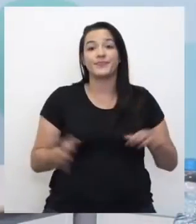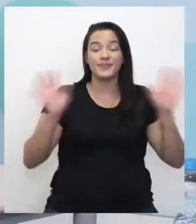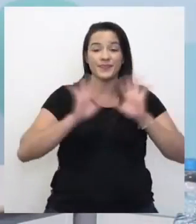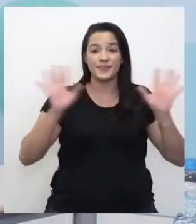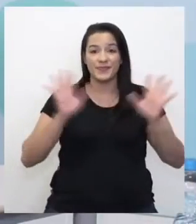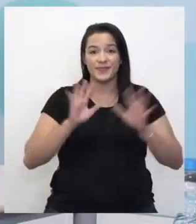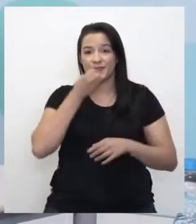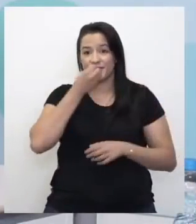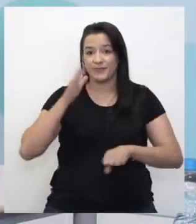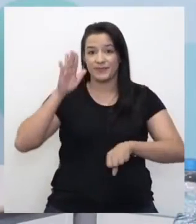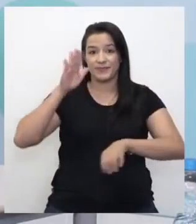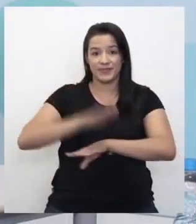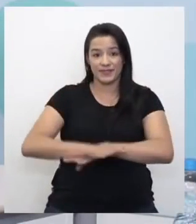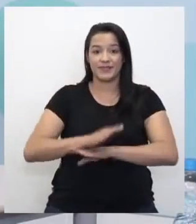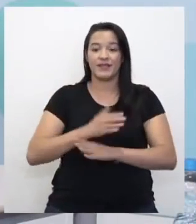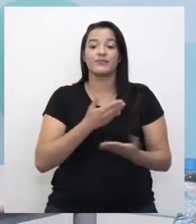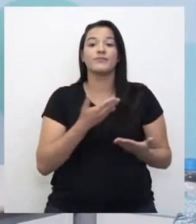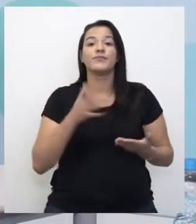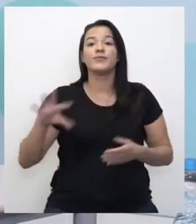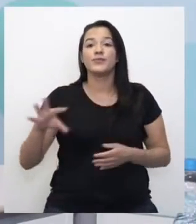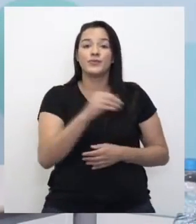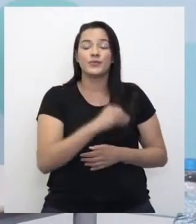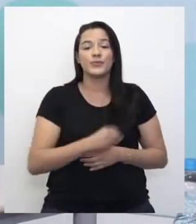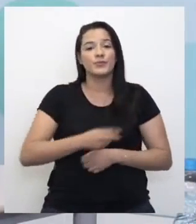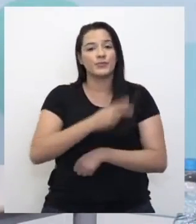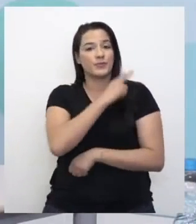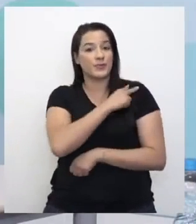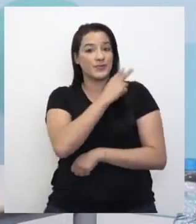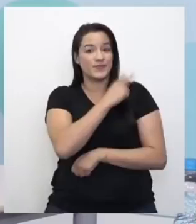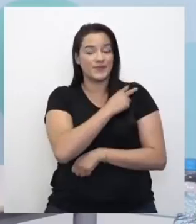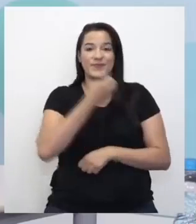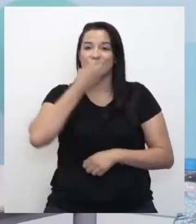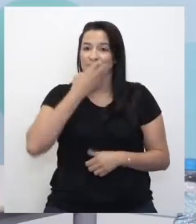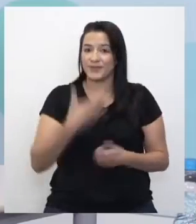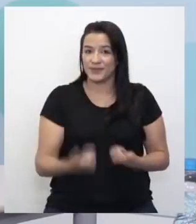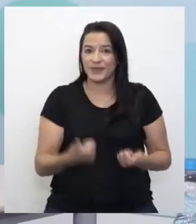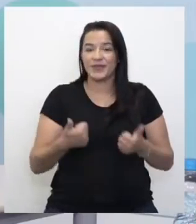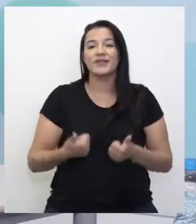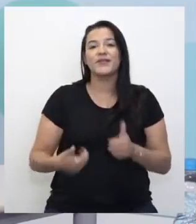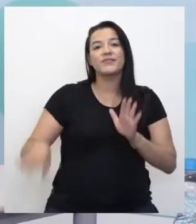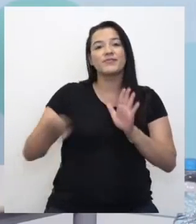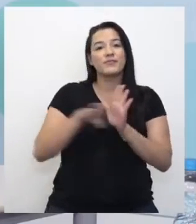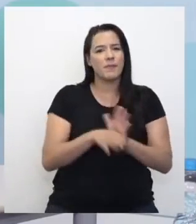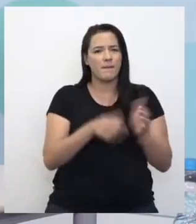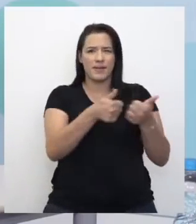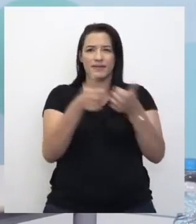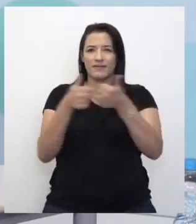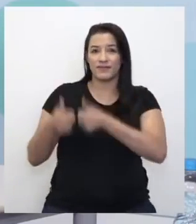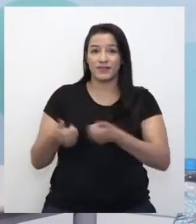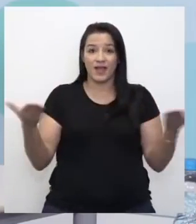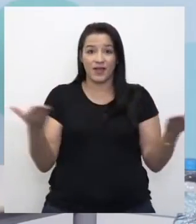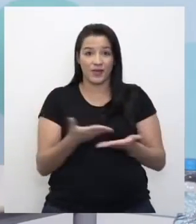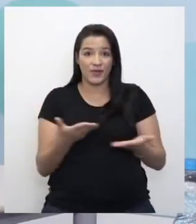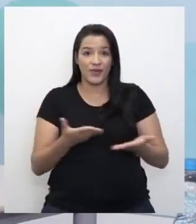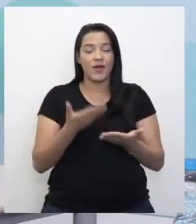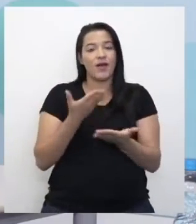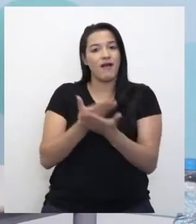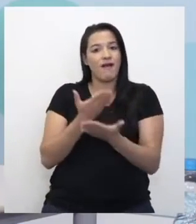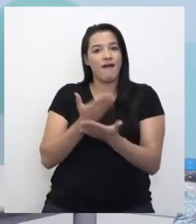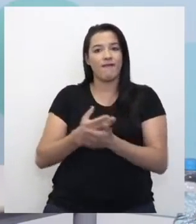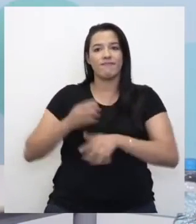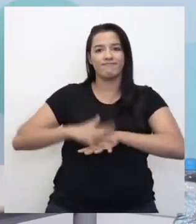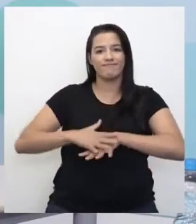Olá, boa tarde, alunos da segunda série do ensino médio. Sejam todos bem-vindos a mais uma aula de